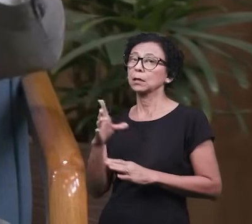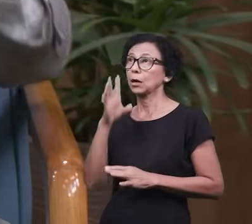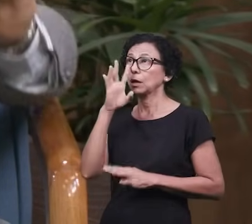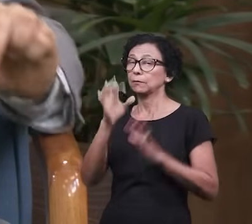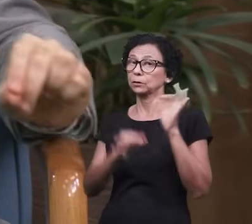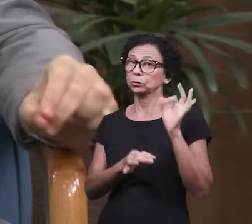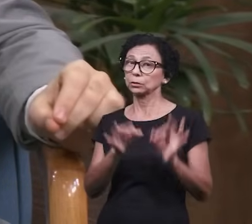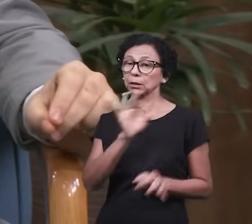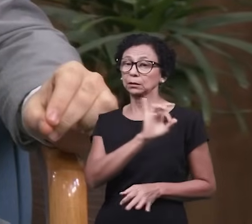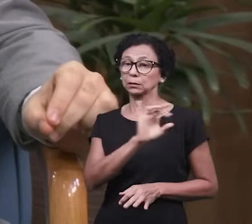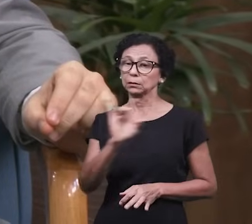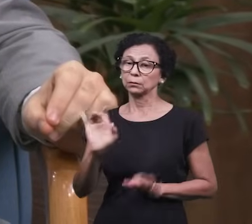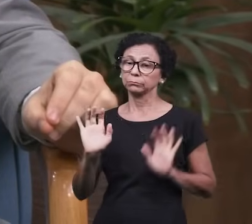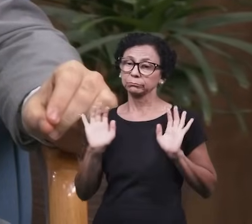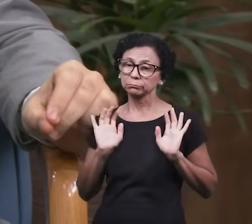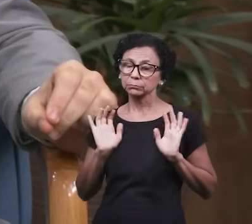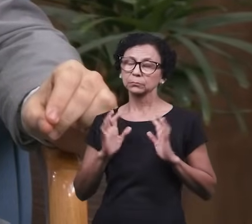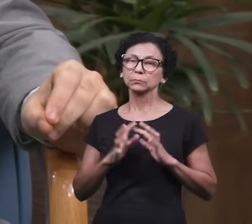particular, é intransferível.